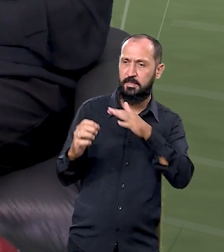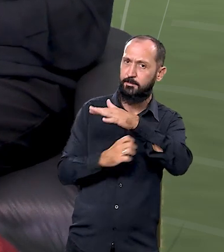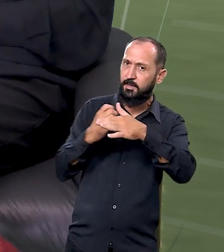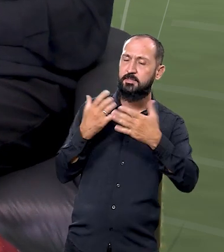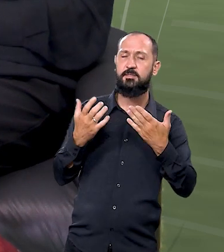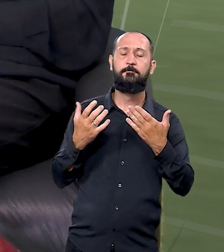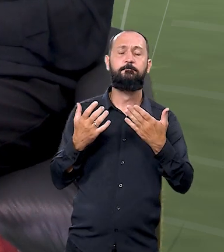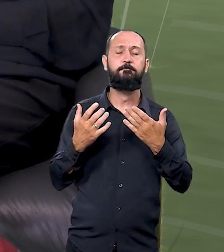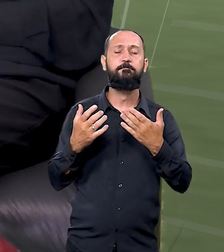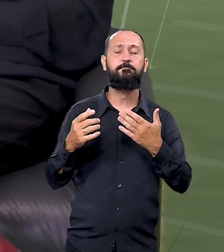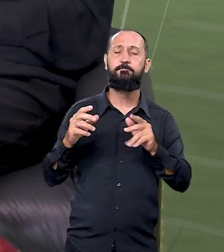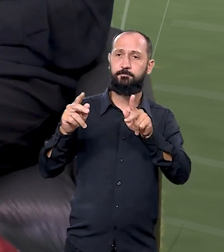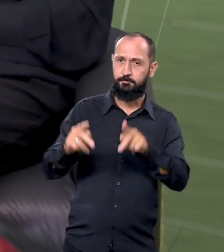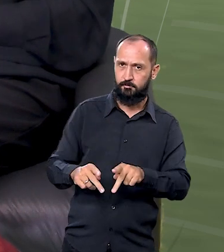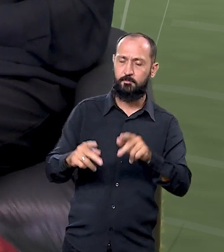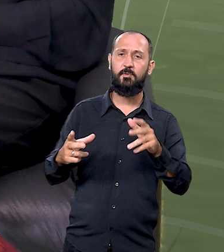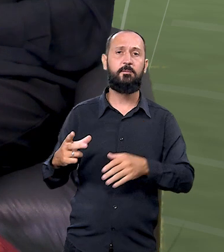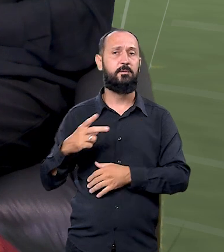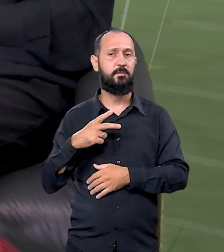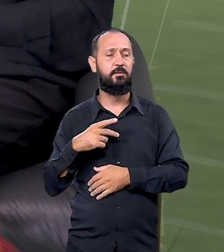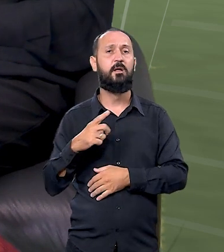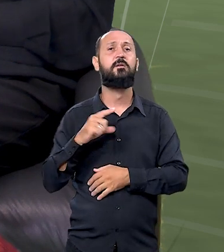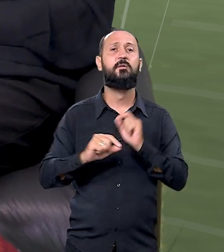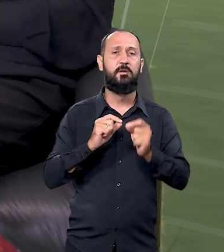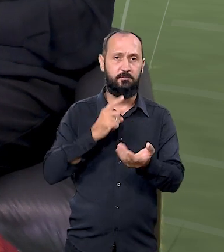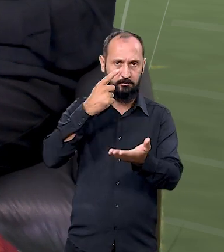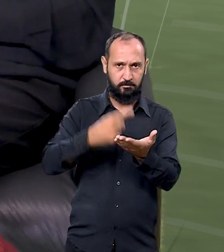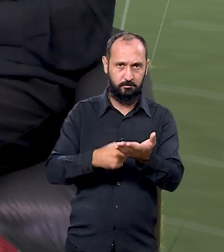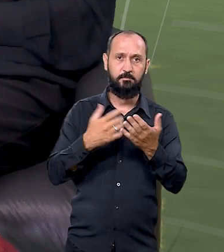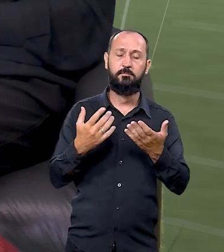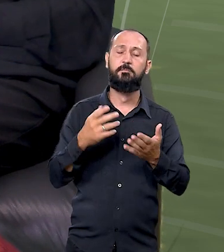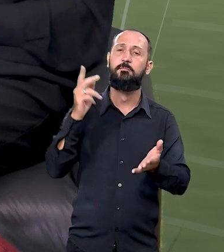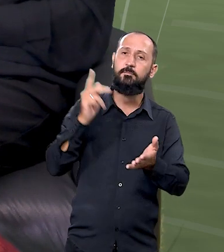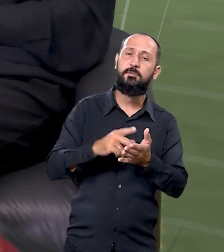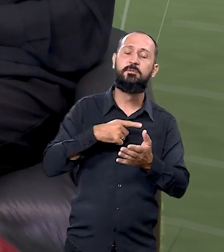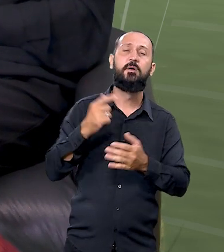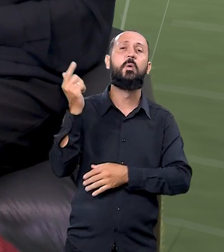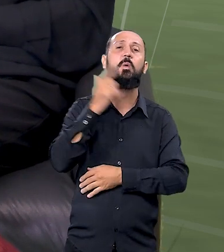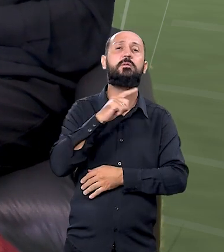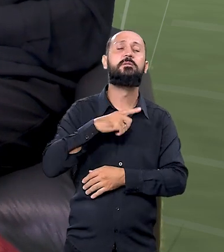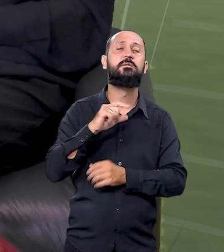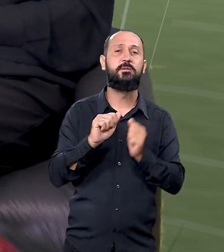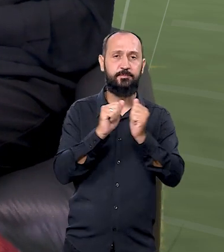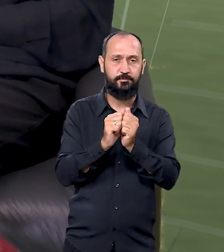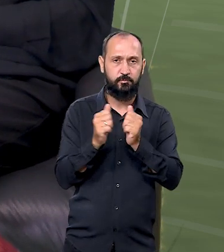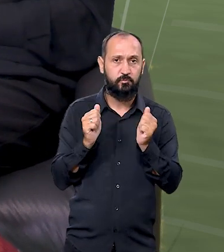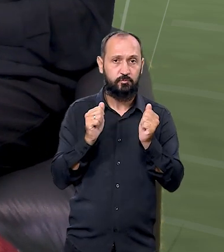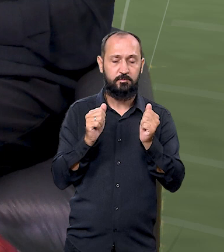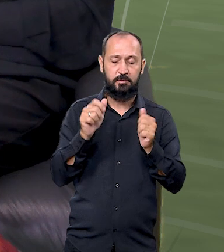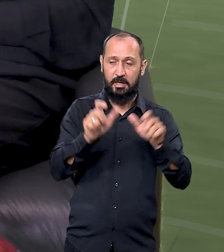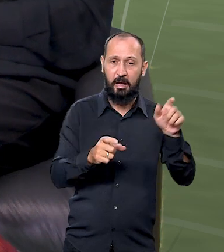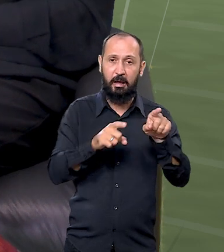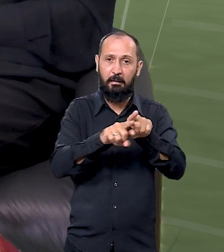aí sim a gente vai estar conseguindo trazer aliados e aliadas para uma coisa óbvia, que é o direito de viver sem nenhum tipo de